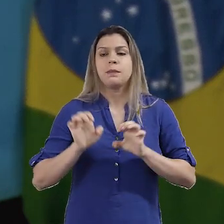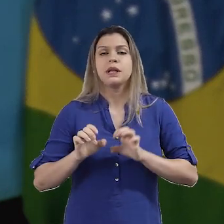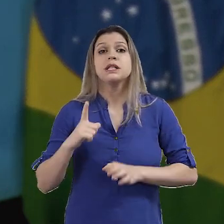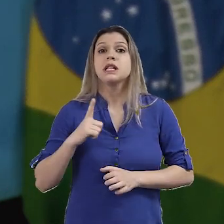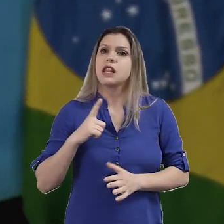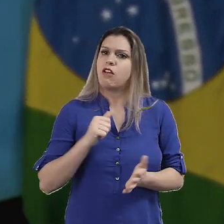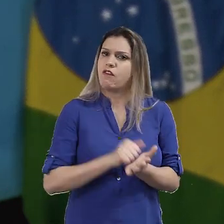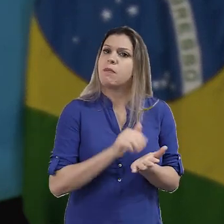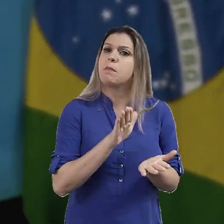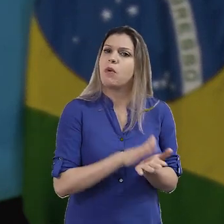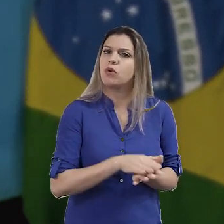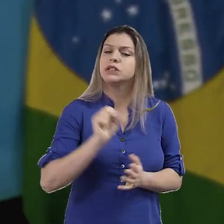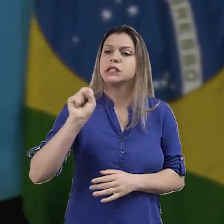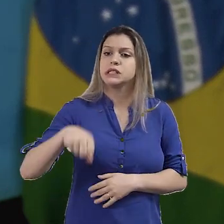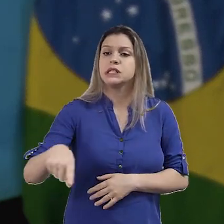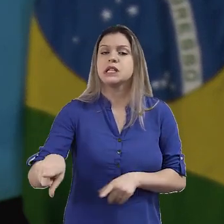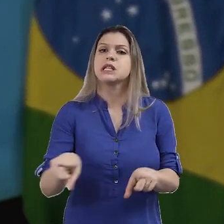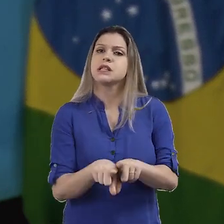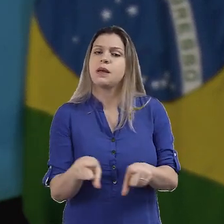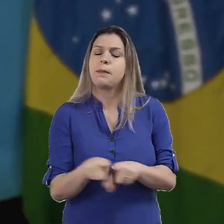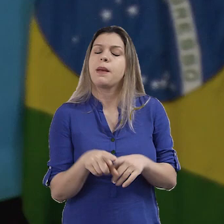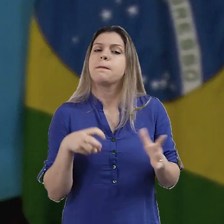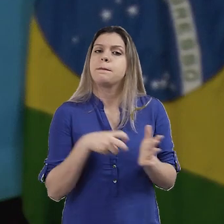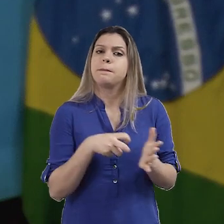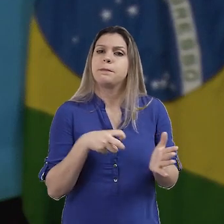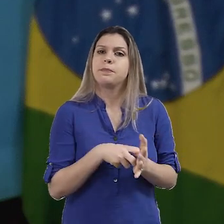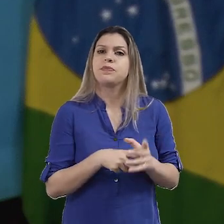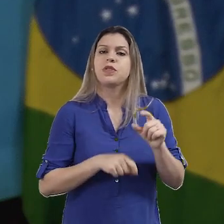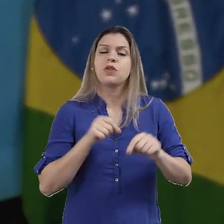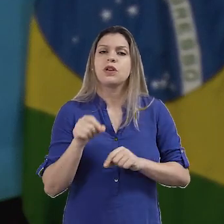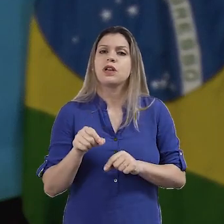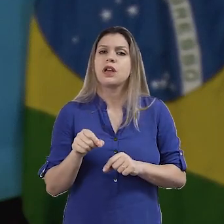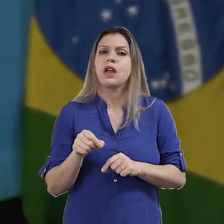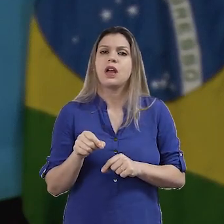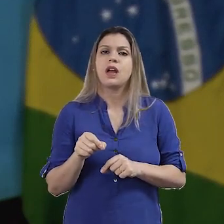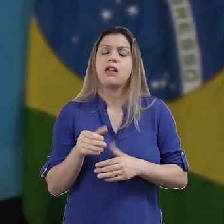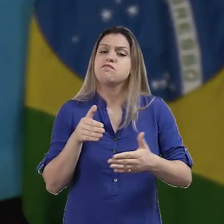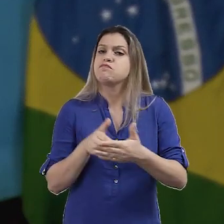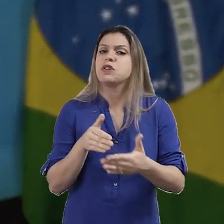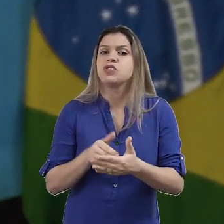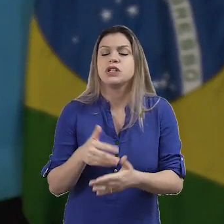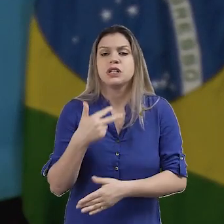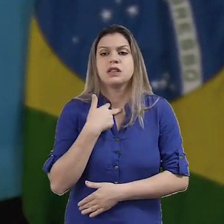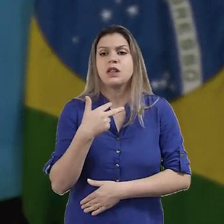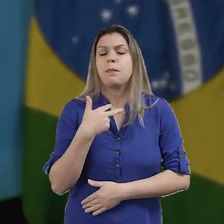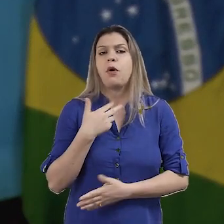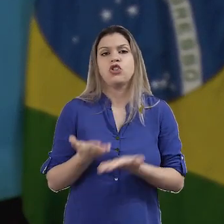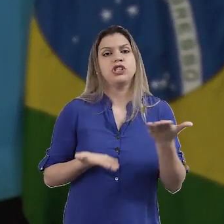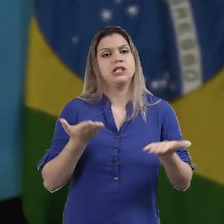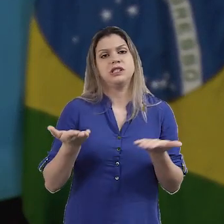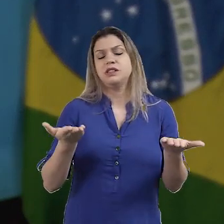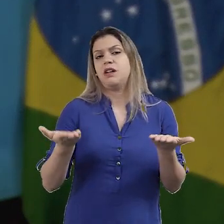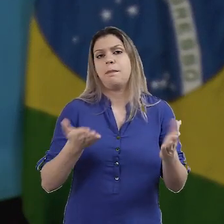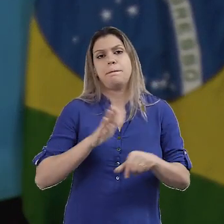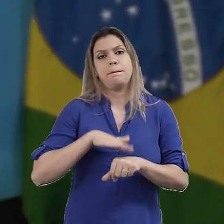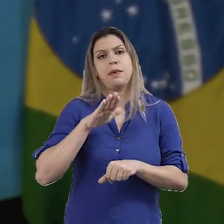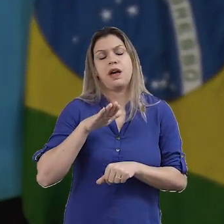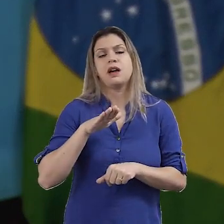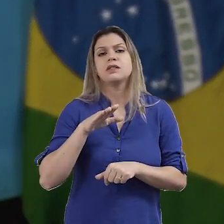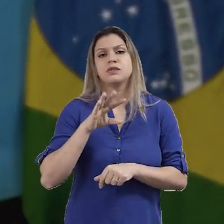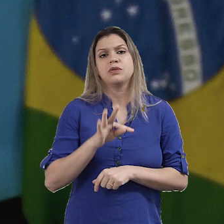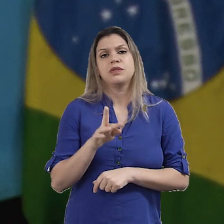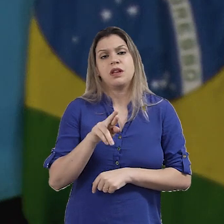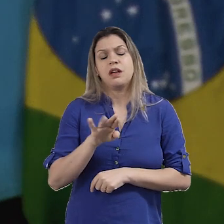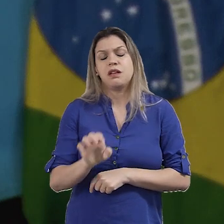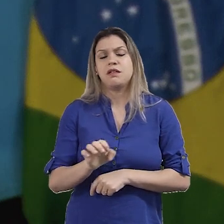empresa recebeu uma multa e ela também recebeu a penalidade que é de impedimento de licitar e contratar com o